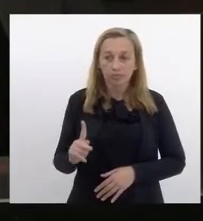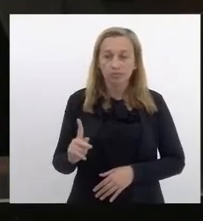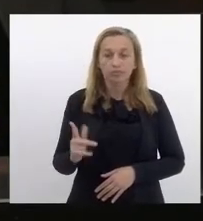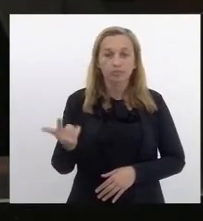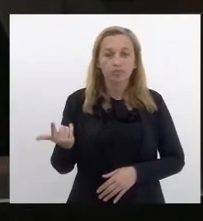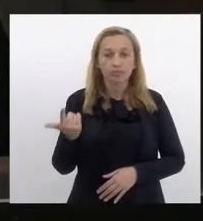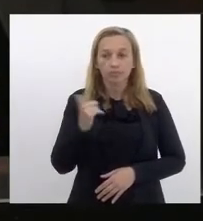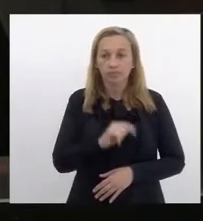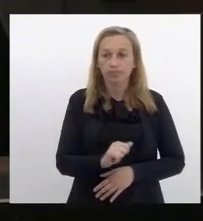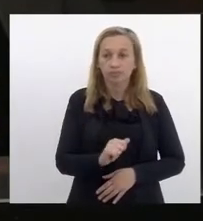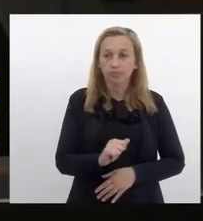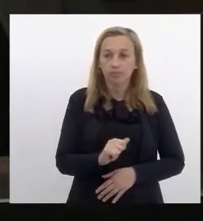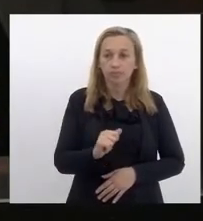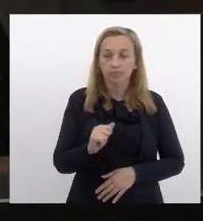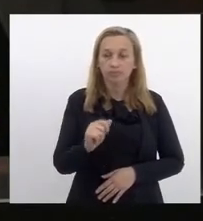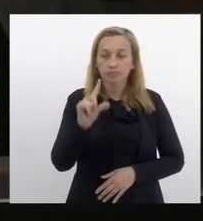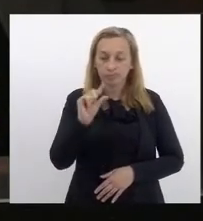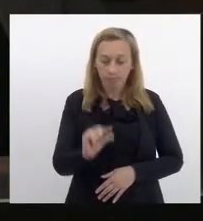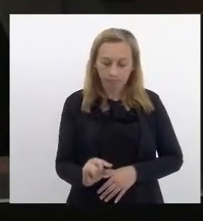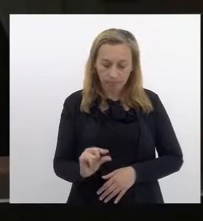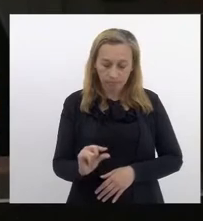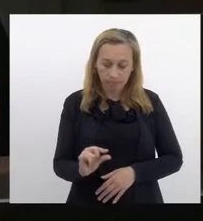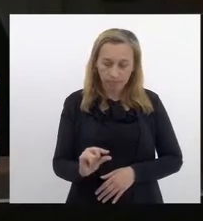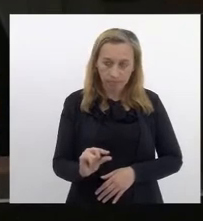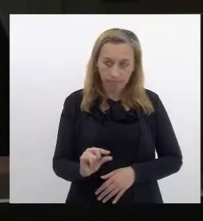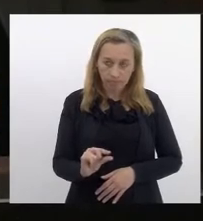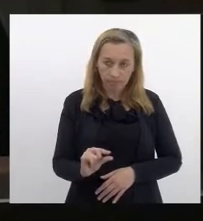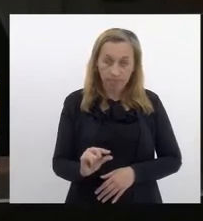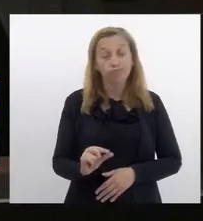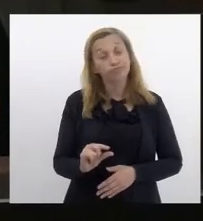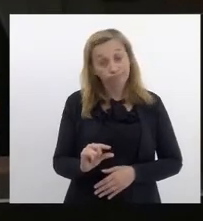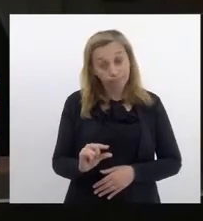ganhará muito menos, quiçá